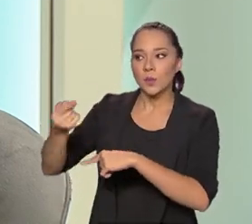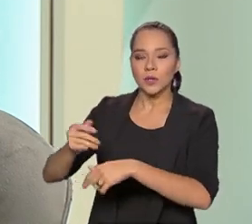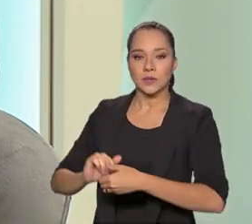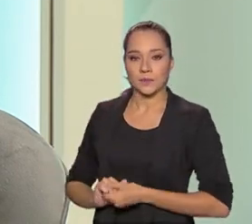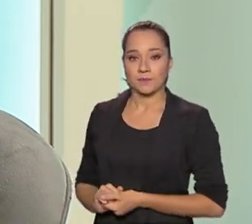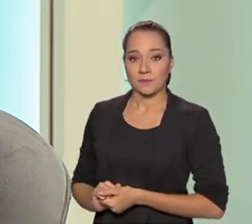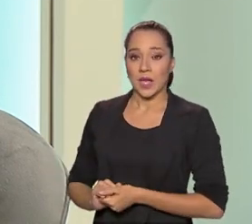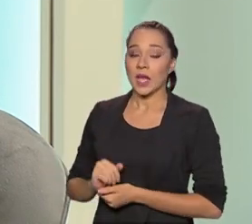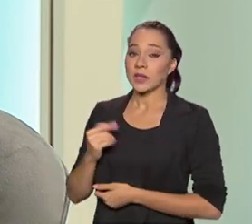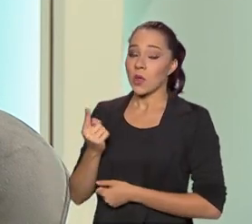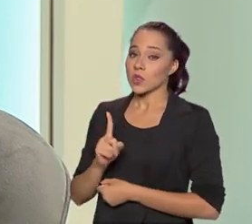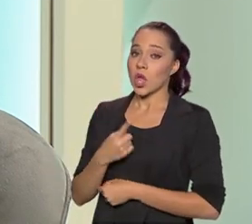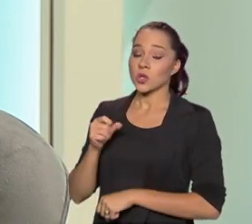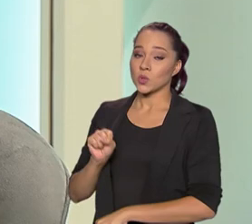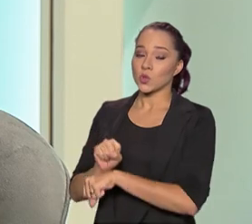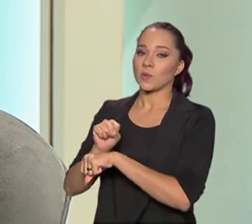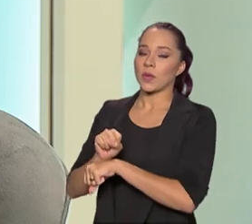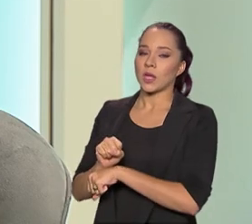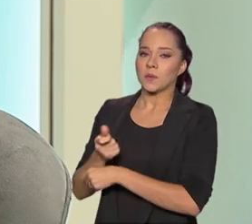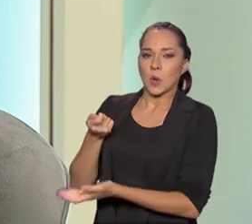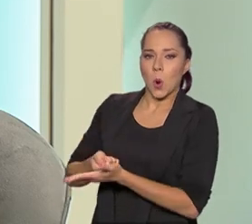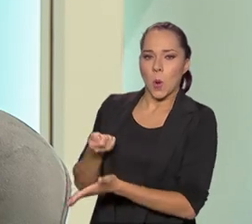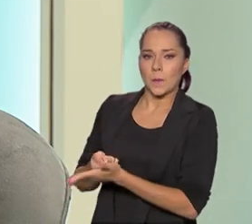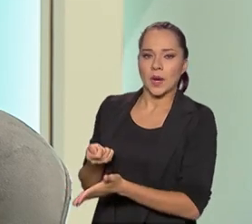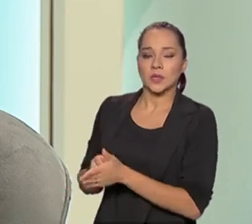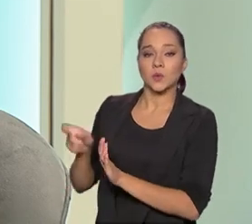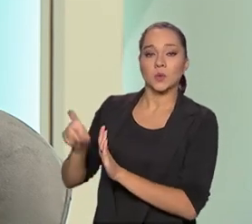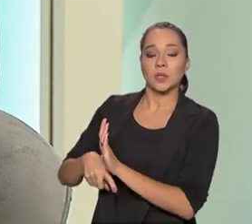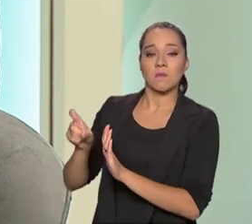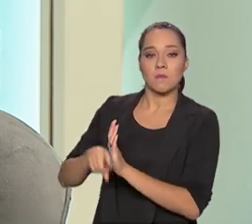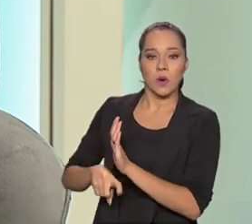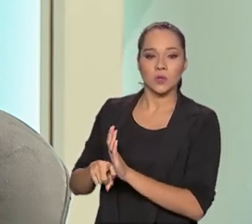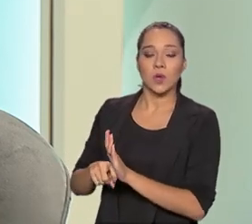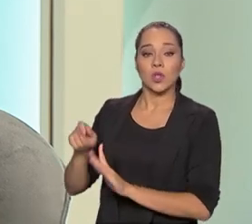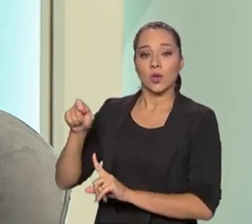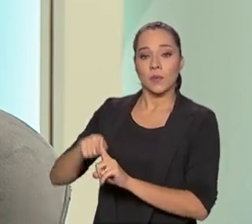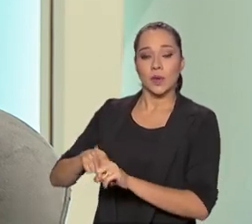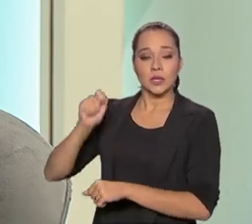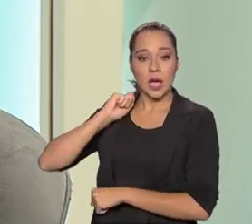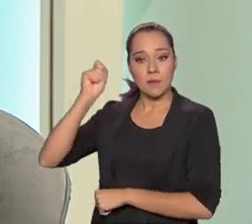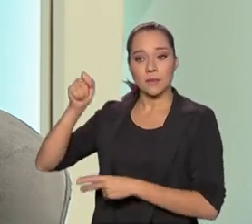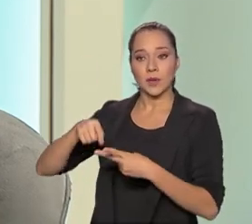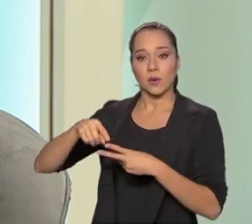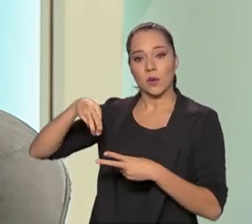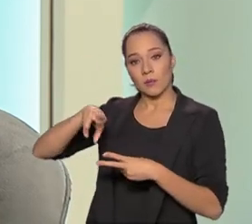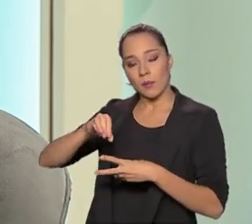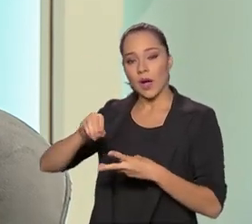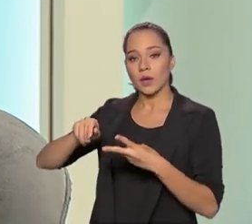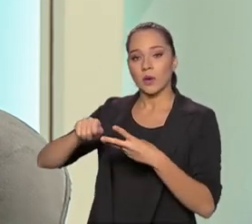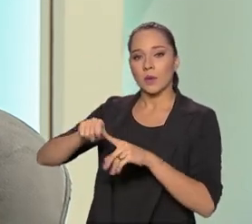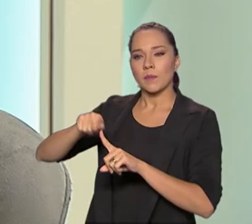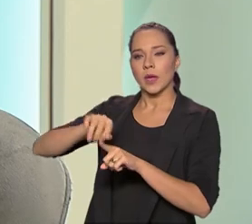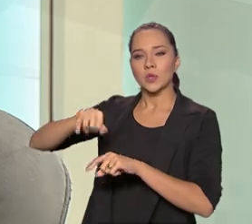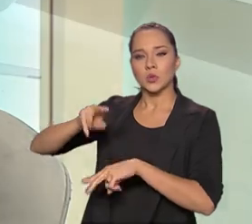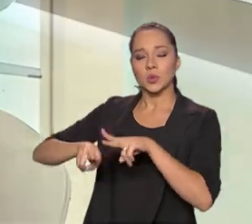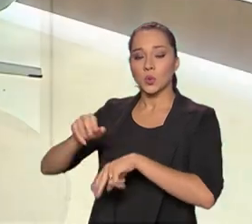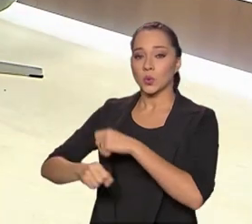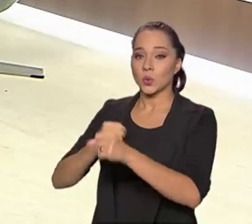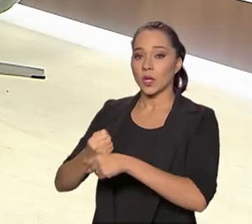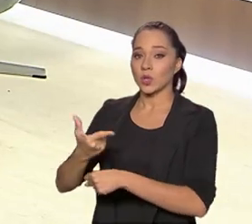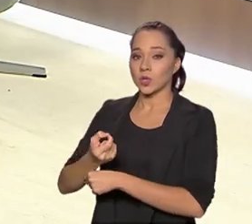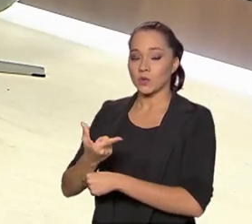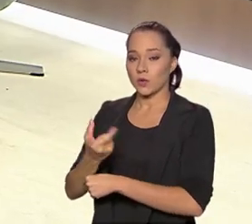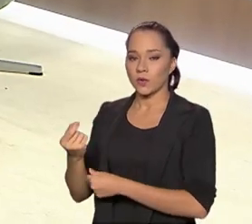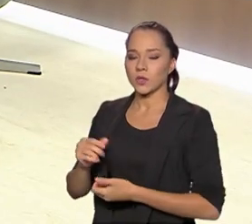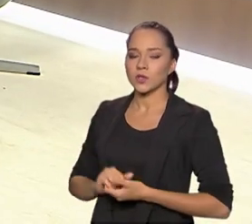Nós suspendemos a cobrança dos tributos nos meses de abril, maio e junho de